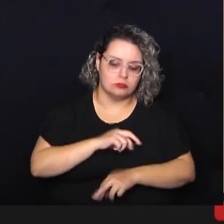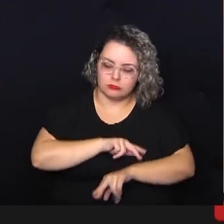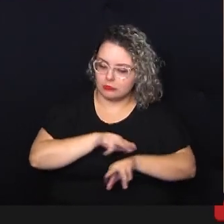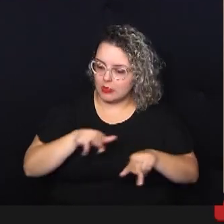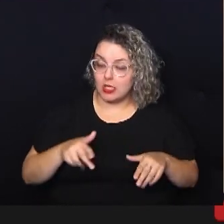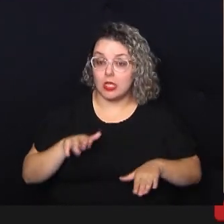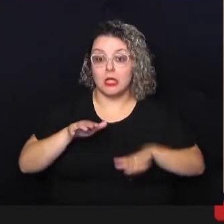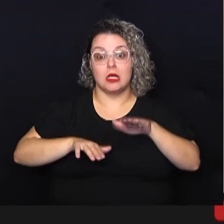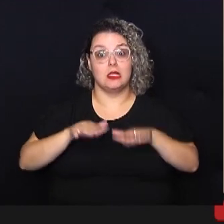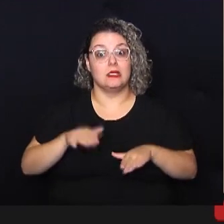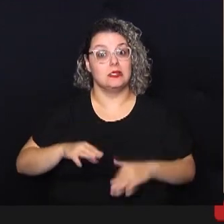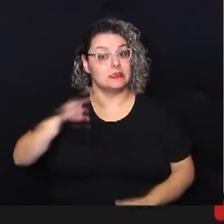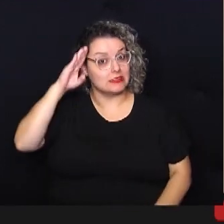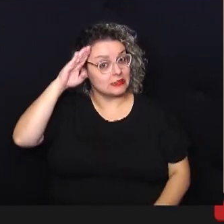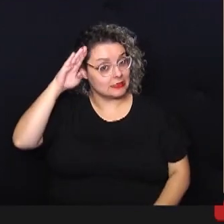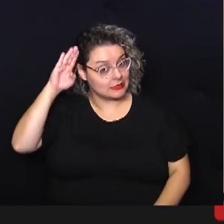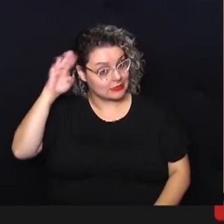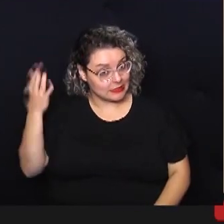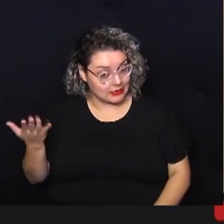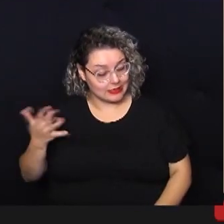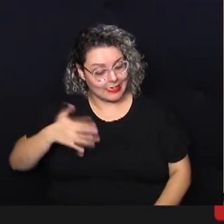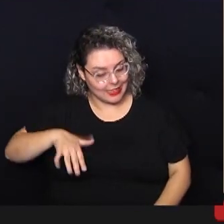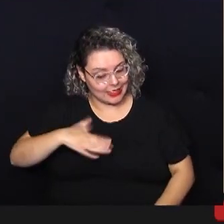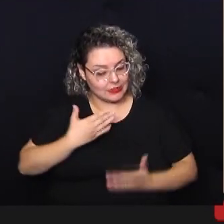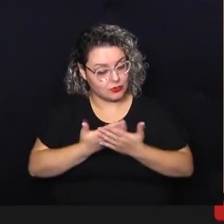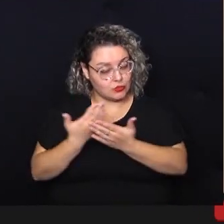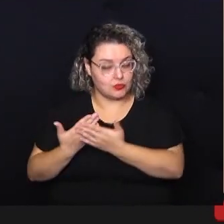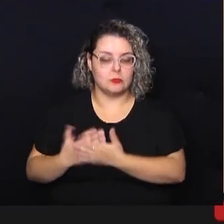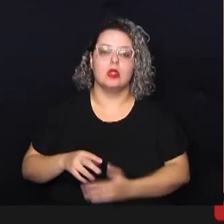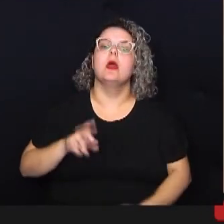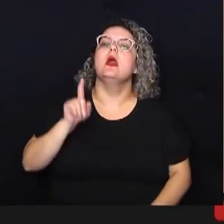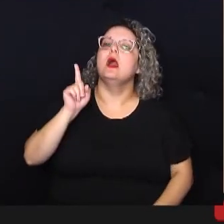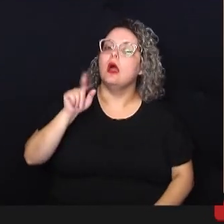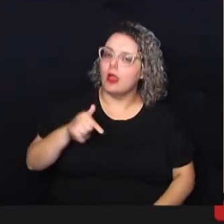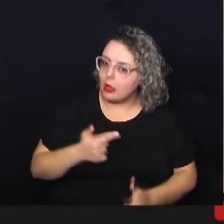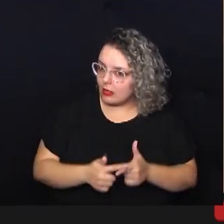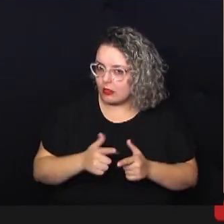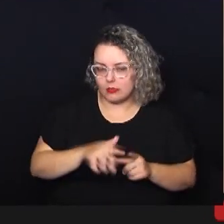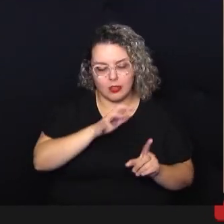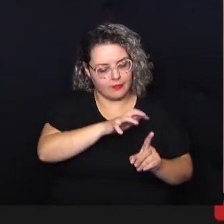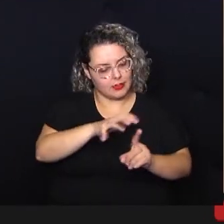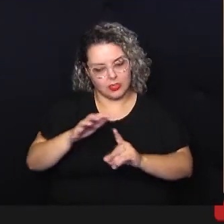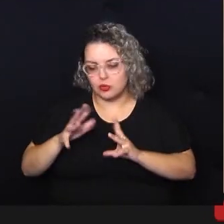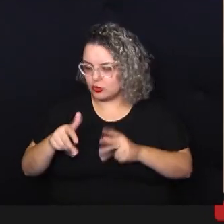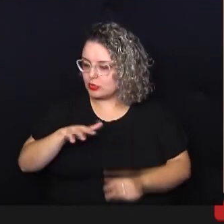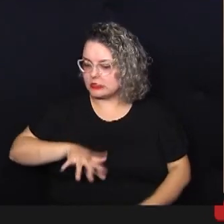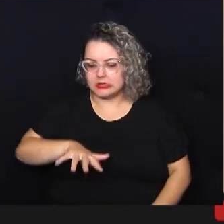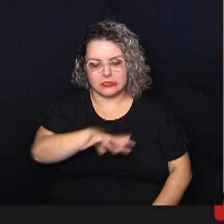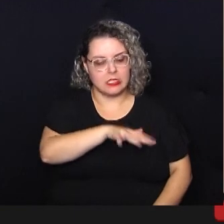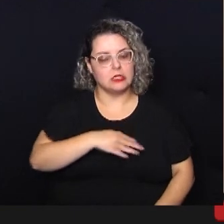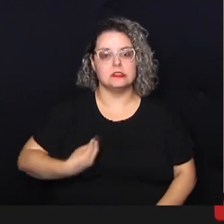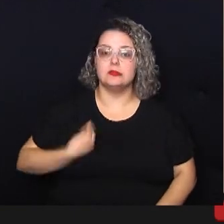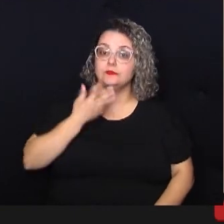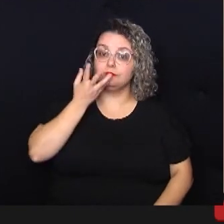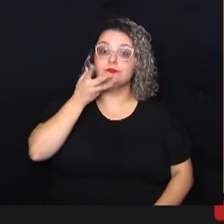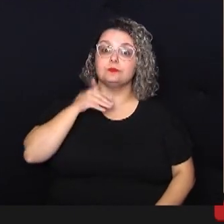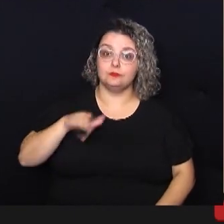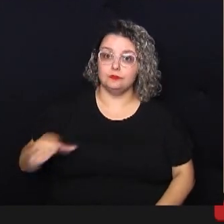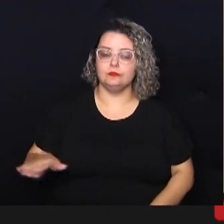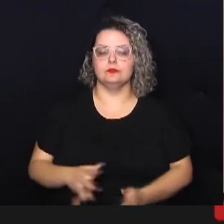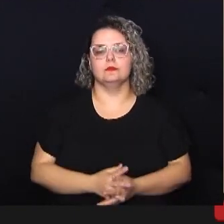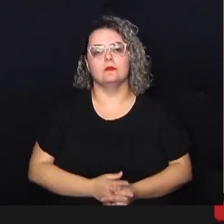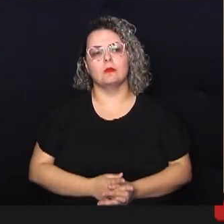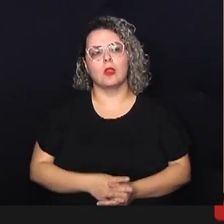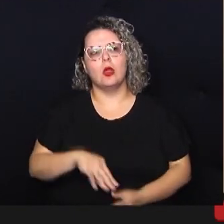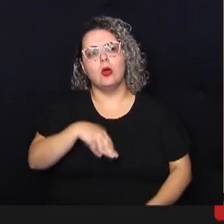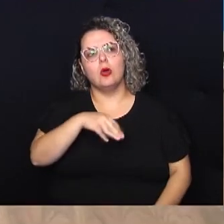vezes acadêmicas, né? É um problema que vai influenciar em todas as áreas da vida dessa criança. Ô